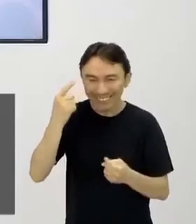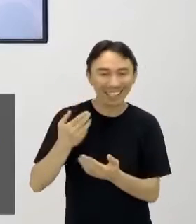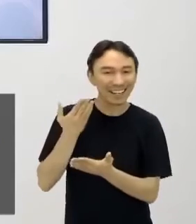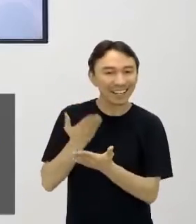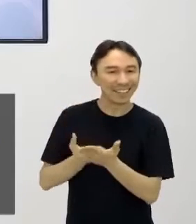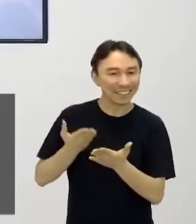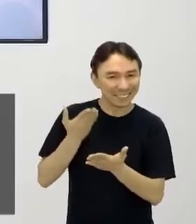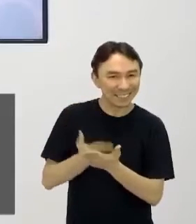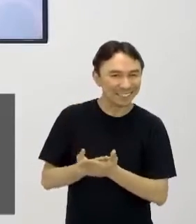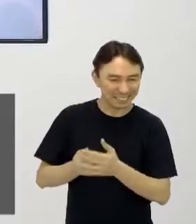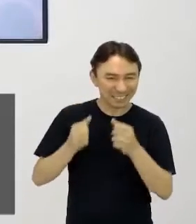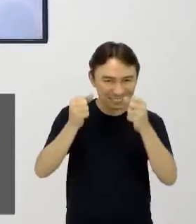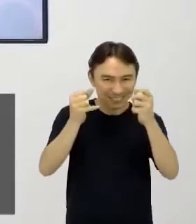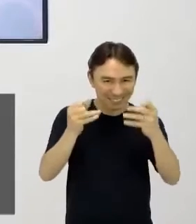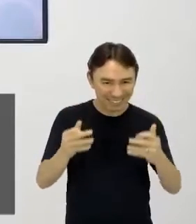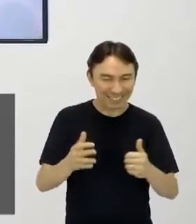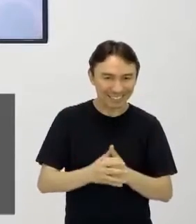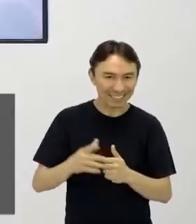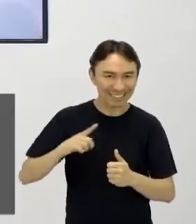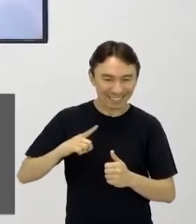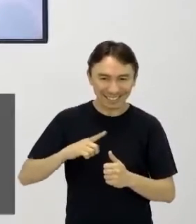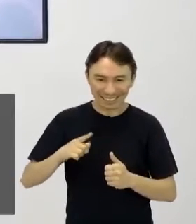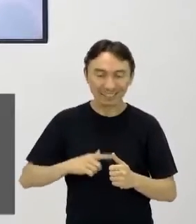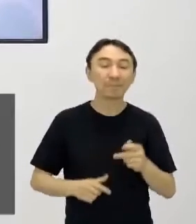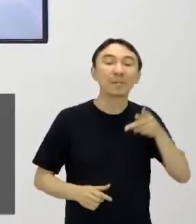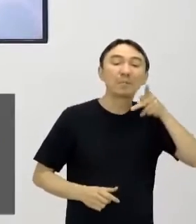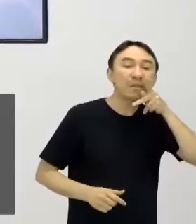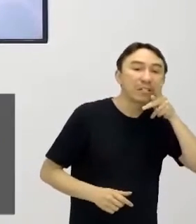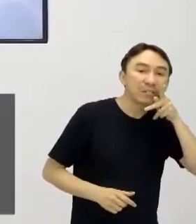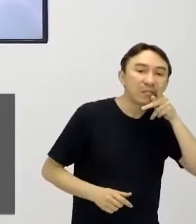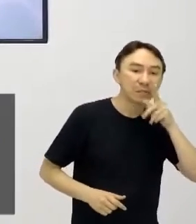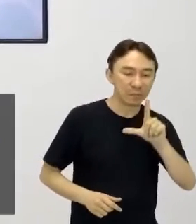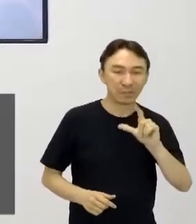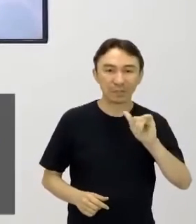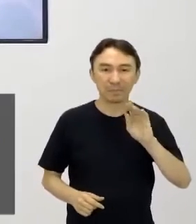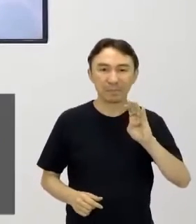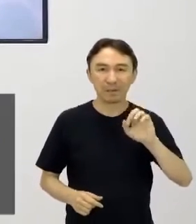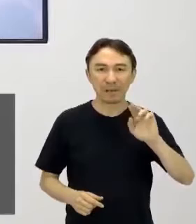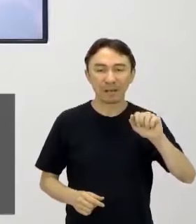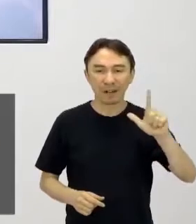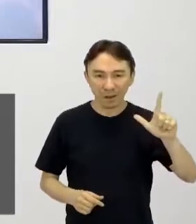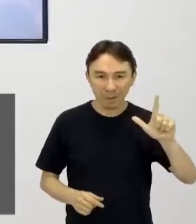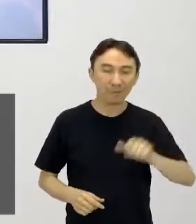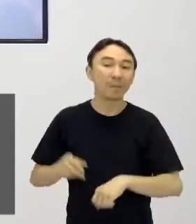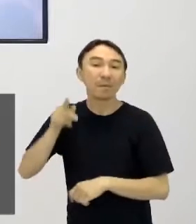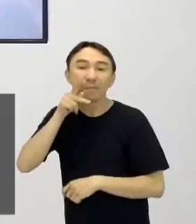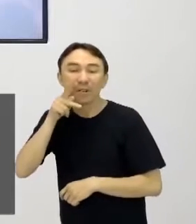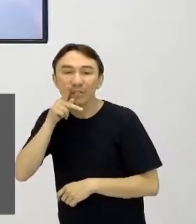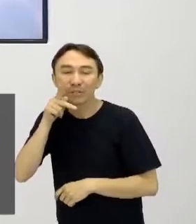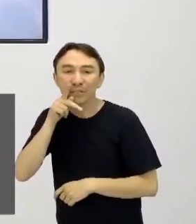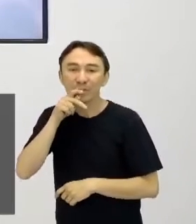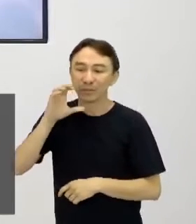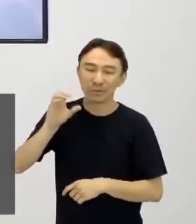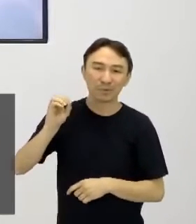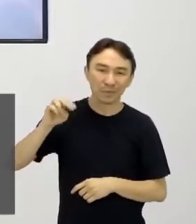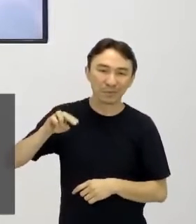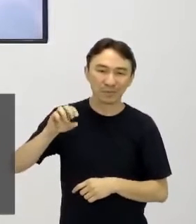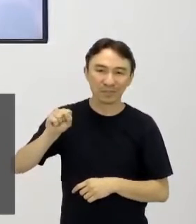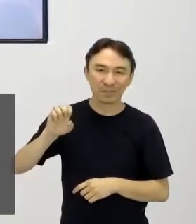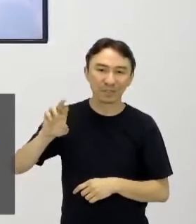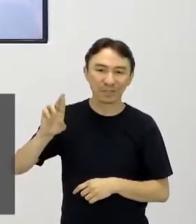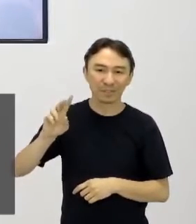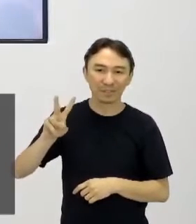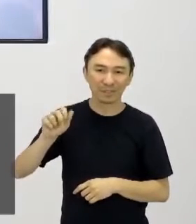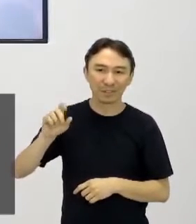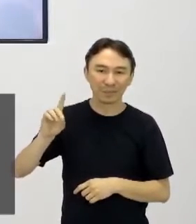existia aí uma rivalidade entre o Partido Liberal e o Partido Conservador? Lembrando que partido não são